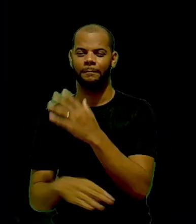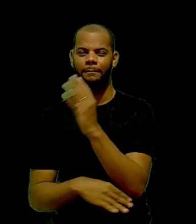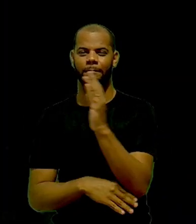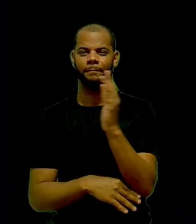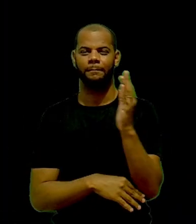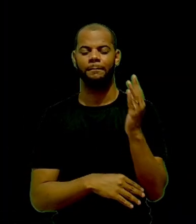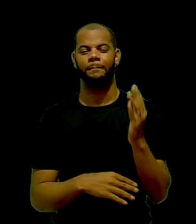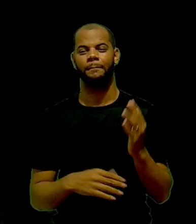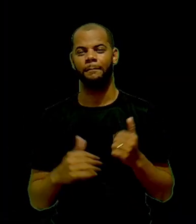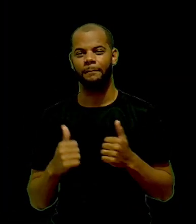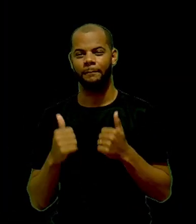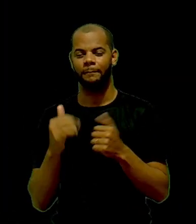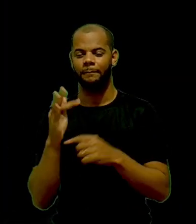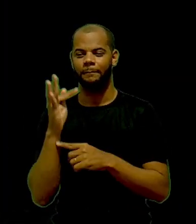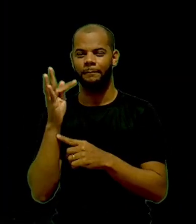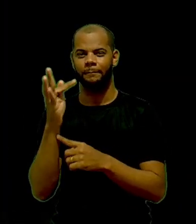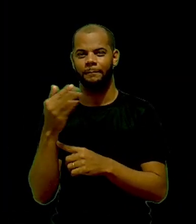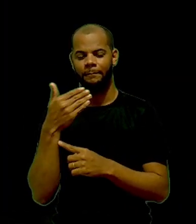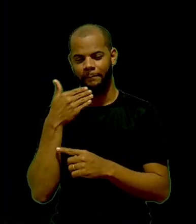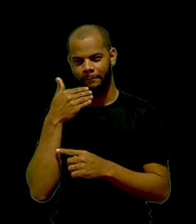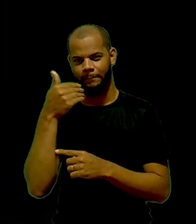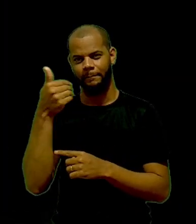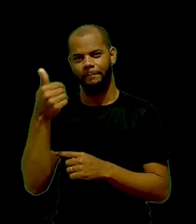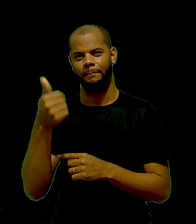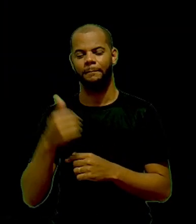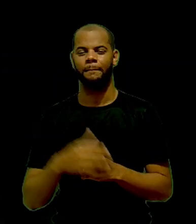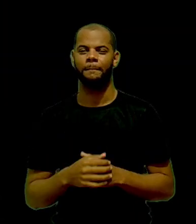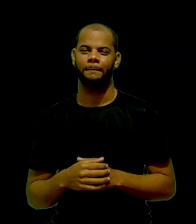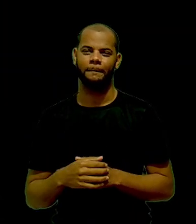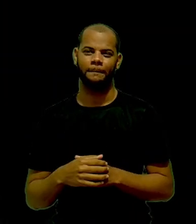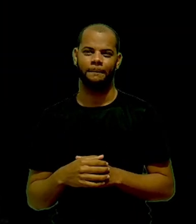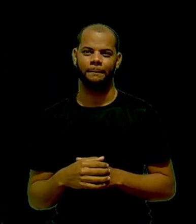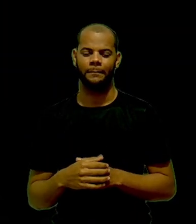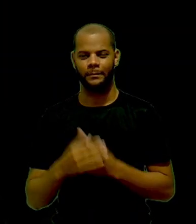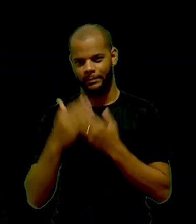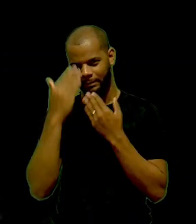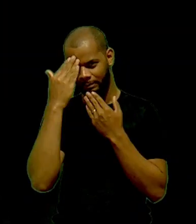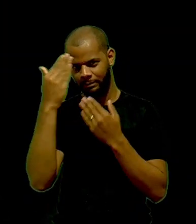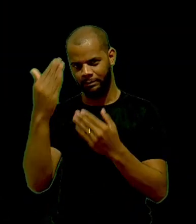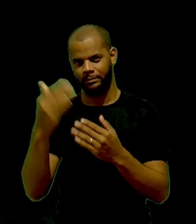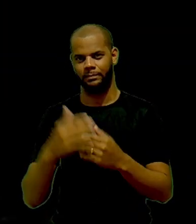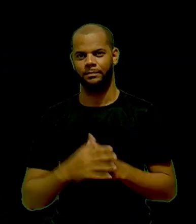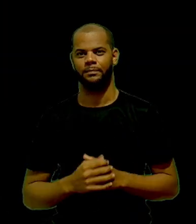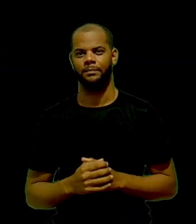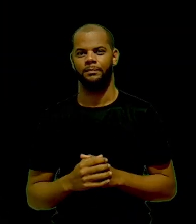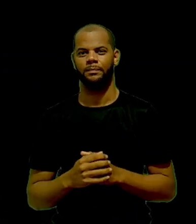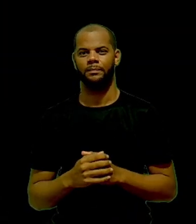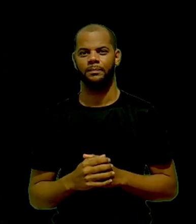futuro ambientalmente sustentável. Muito obrigada.